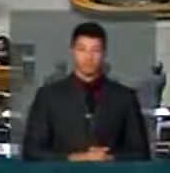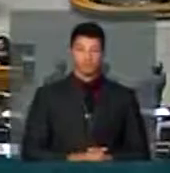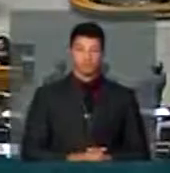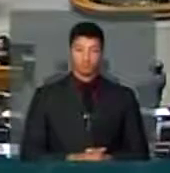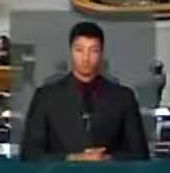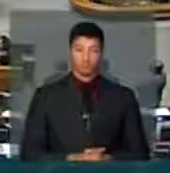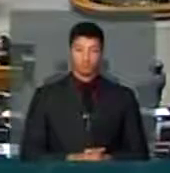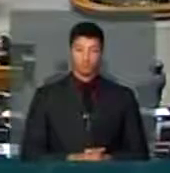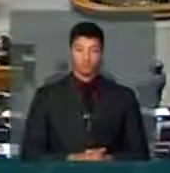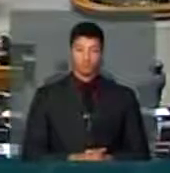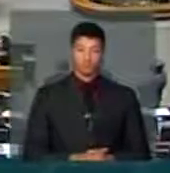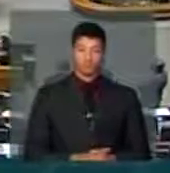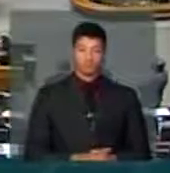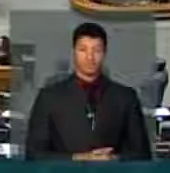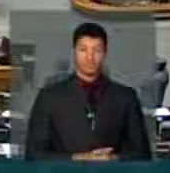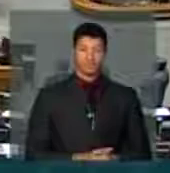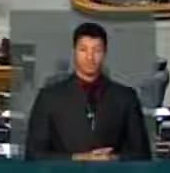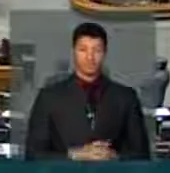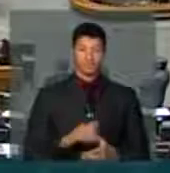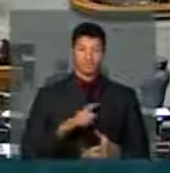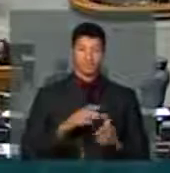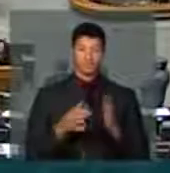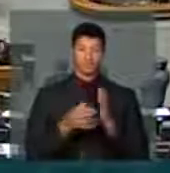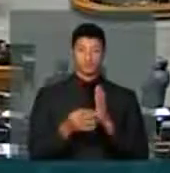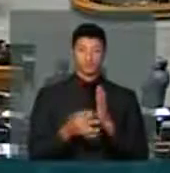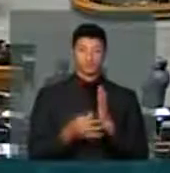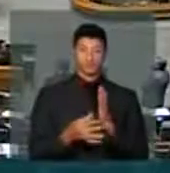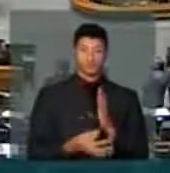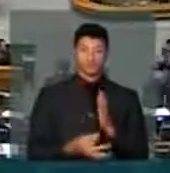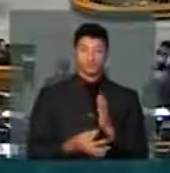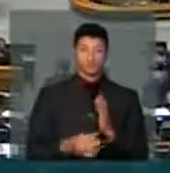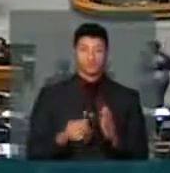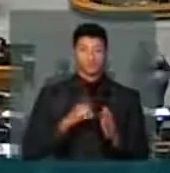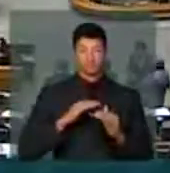de ordem, senhor presidente. Há requerimento sobre a mesa, senhor presidente. Sobre a mesa.